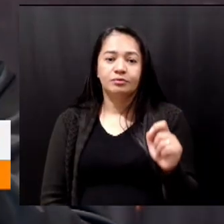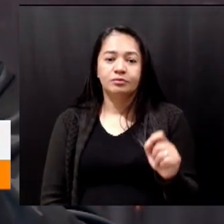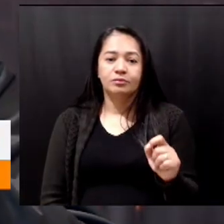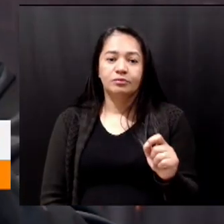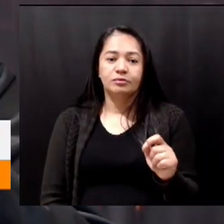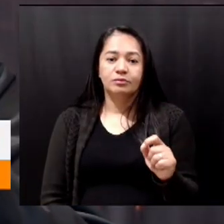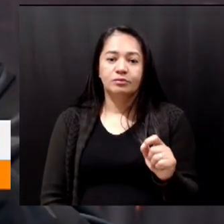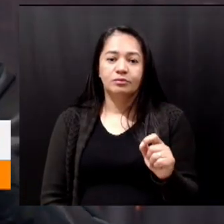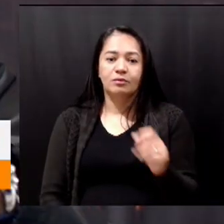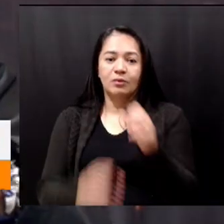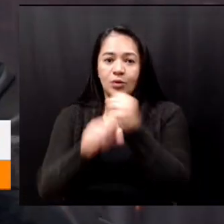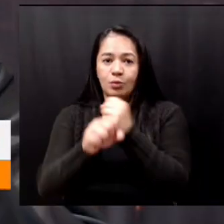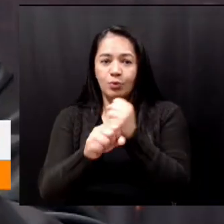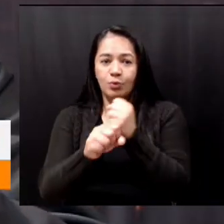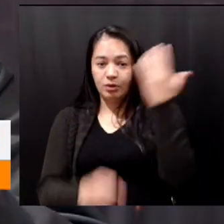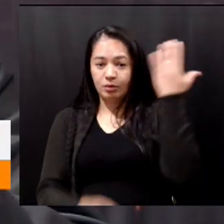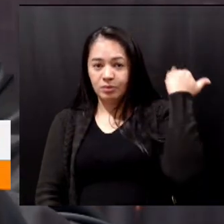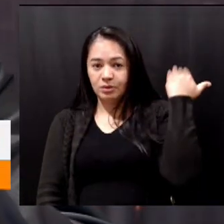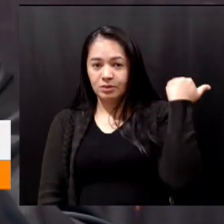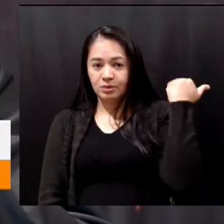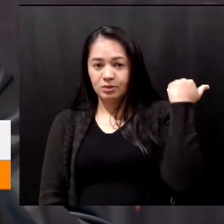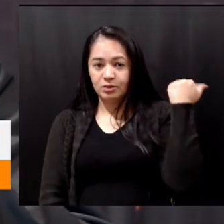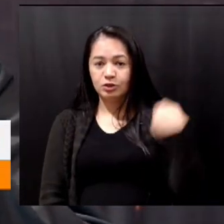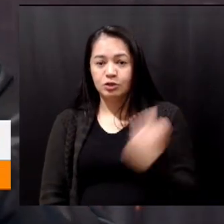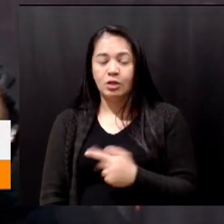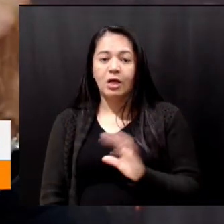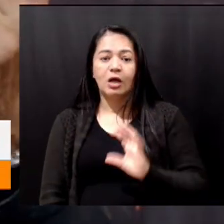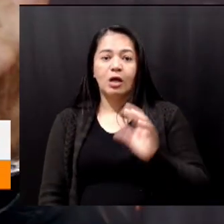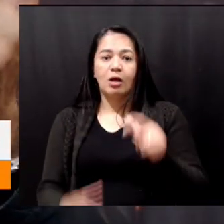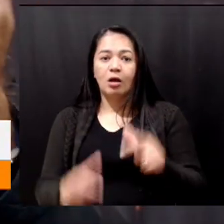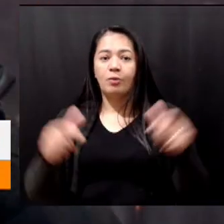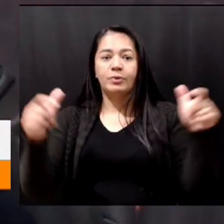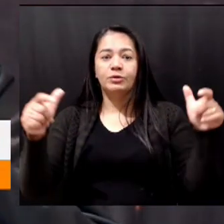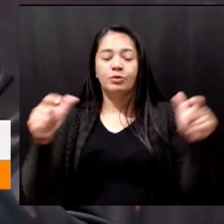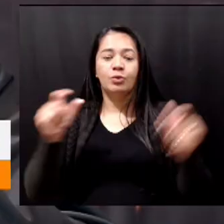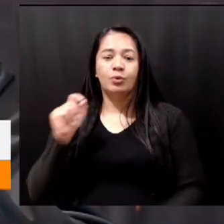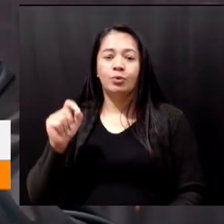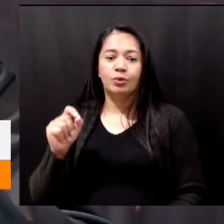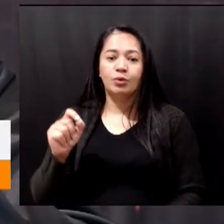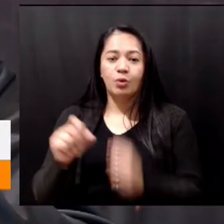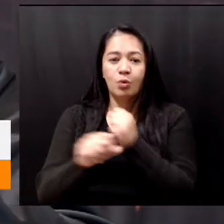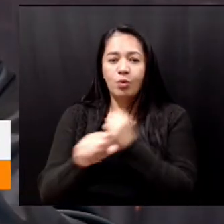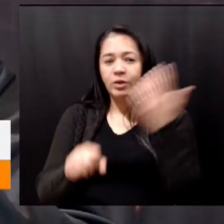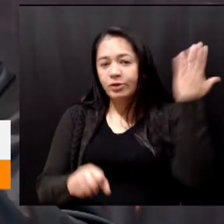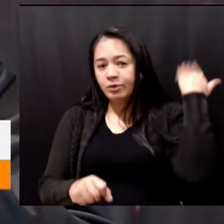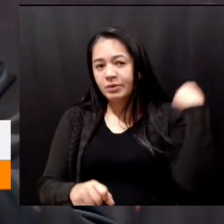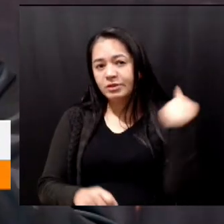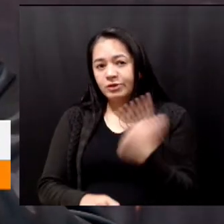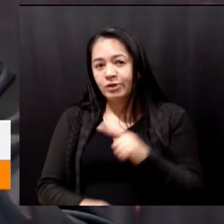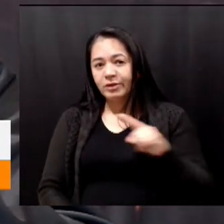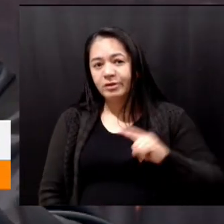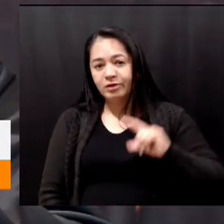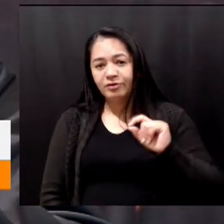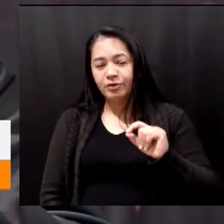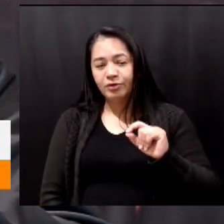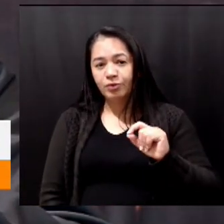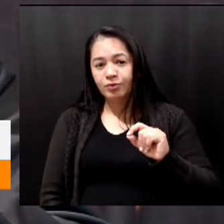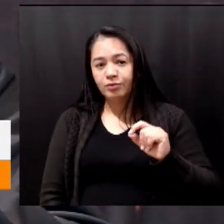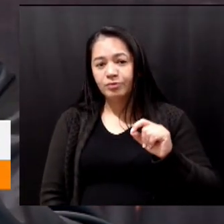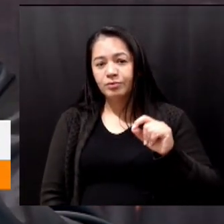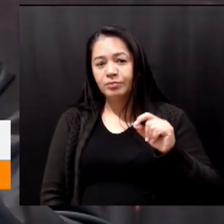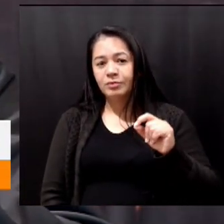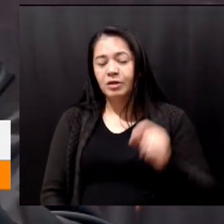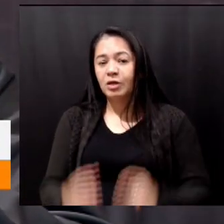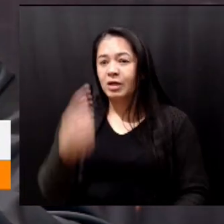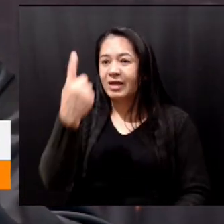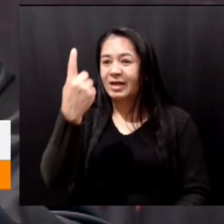passado, a gente teve um crescimento grande, né? O ano passado, a gente teve perto de 14 mil inscritos